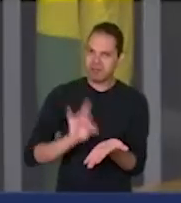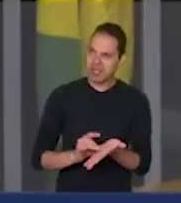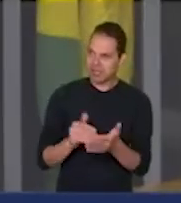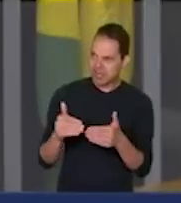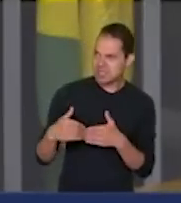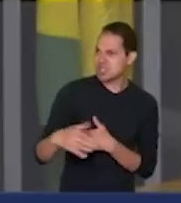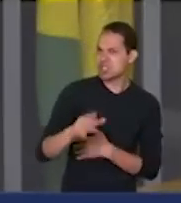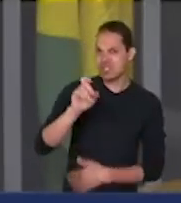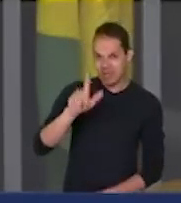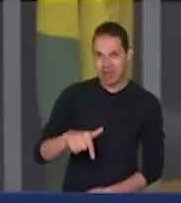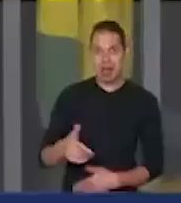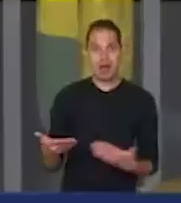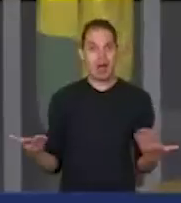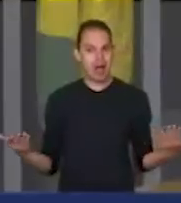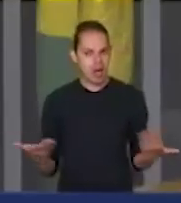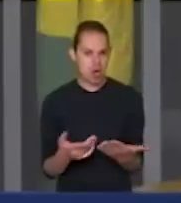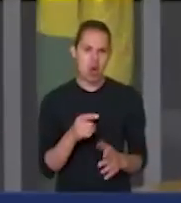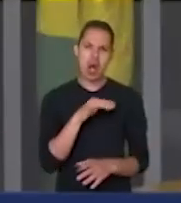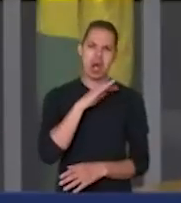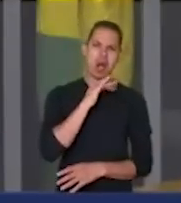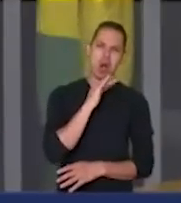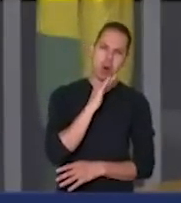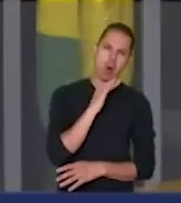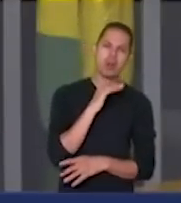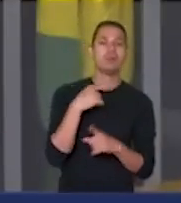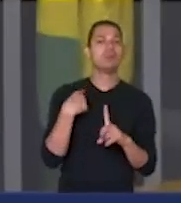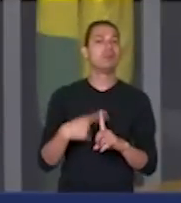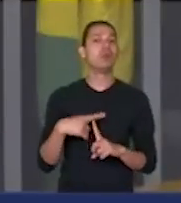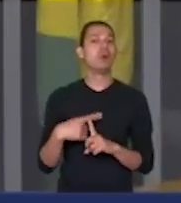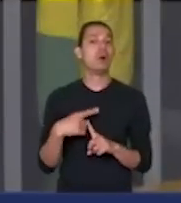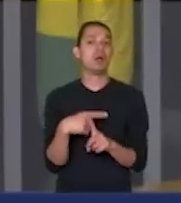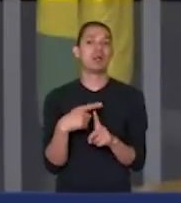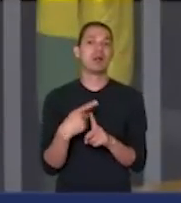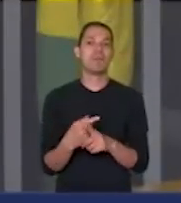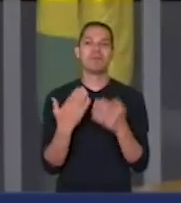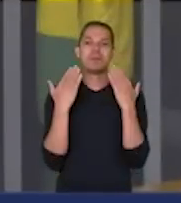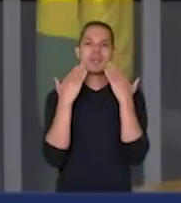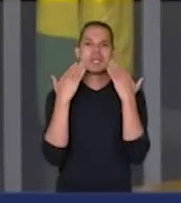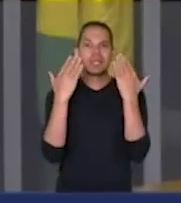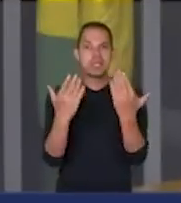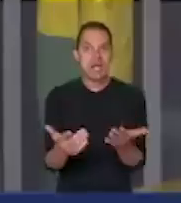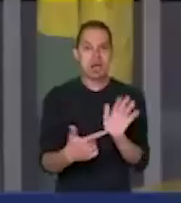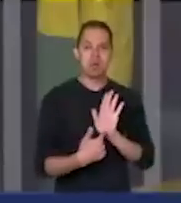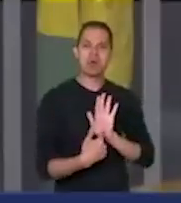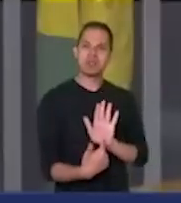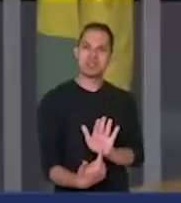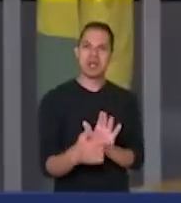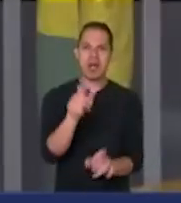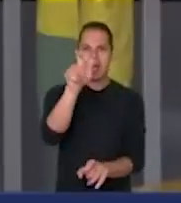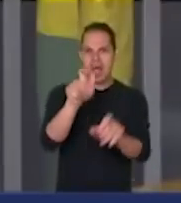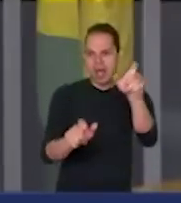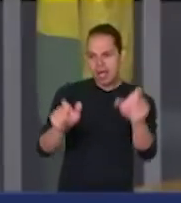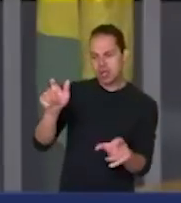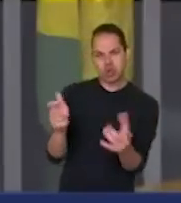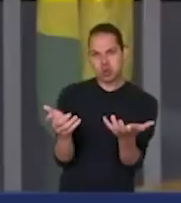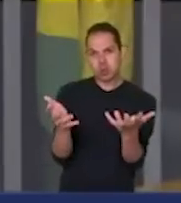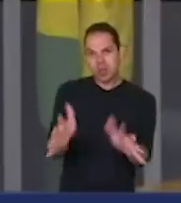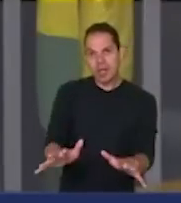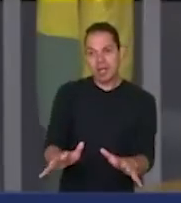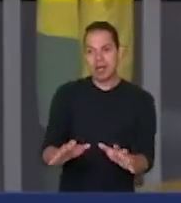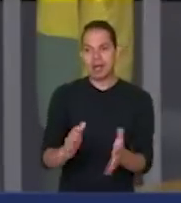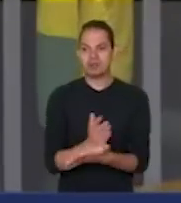Agora ele é nocivo? Por quê? Não se quer apresentar ao eleitor brasileiro parte